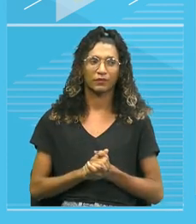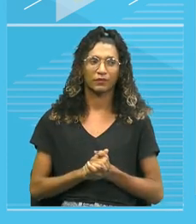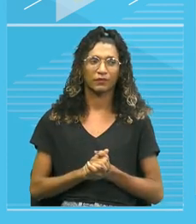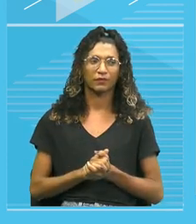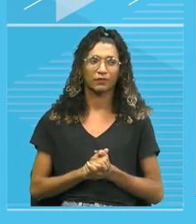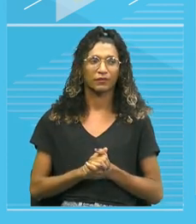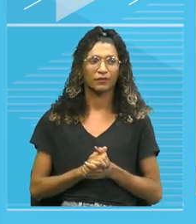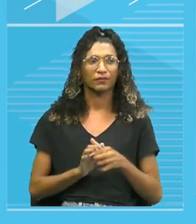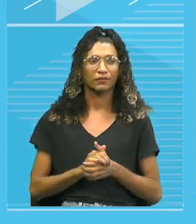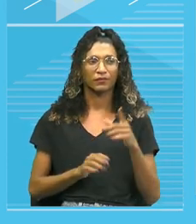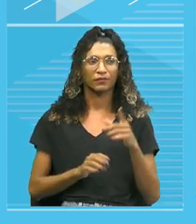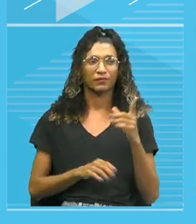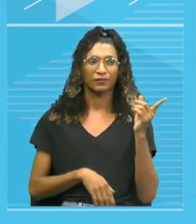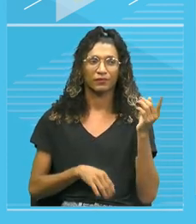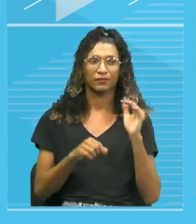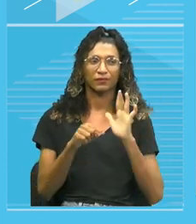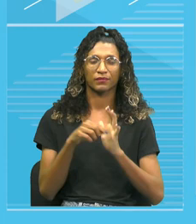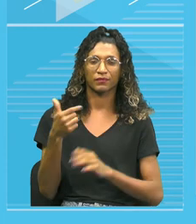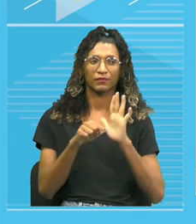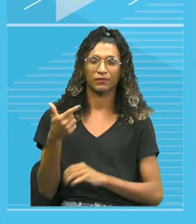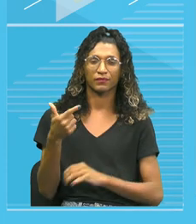menos 242